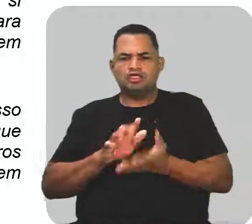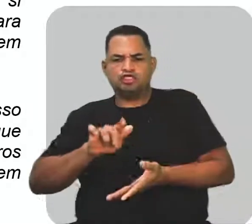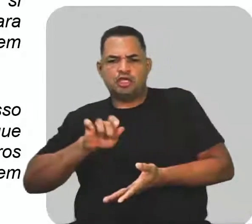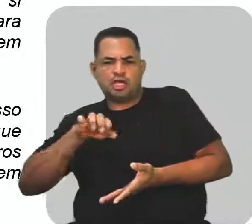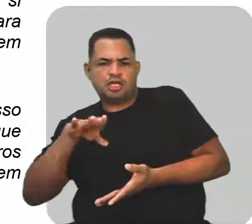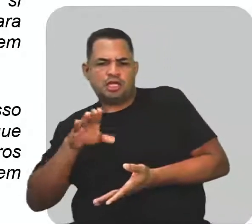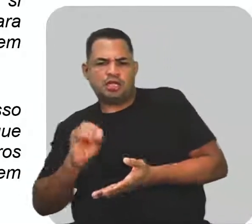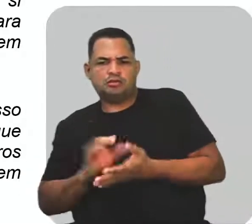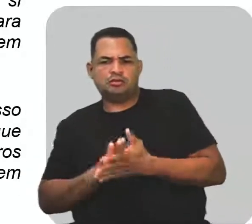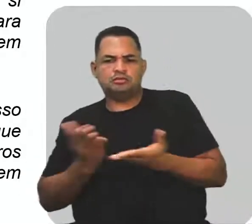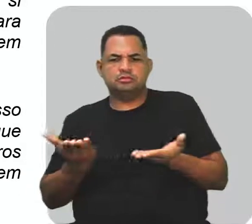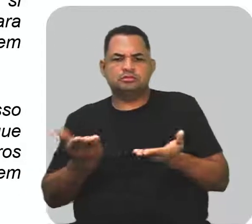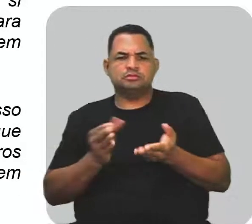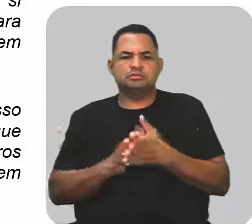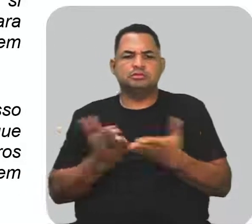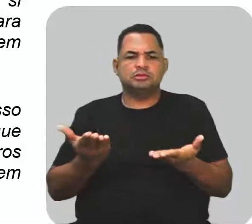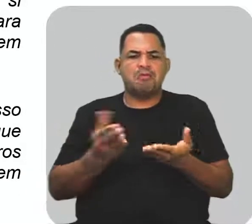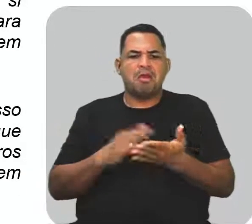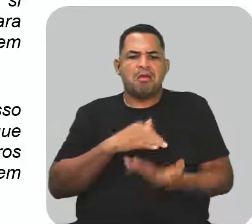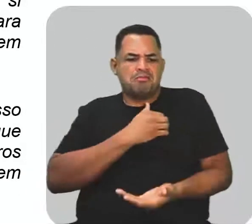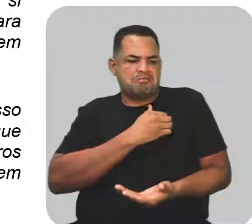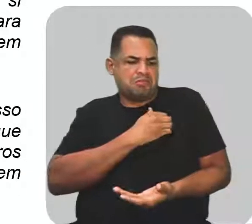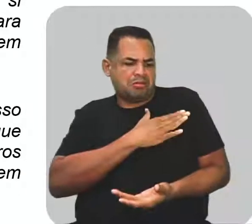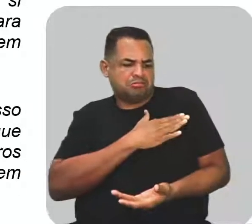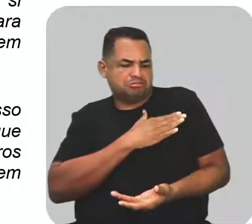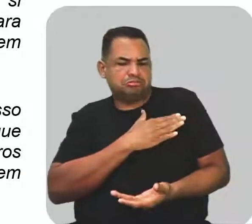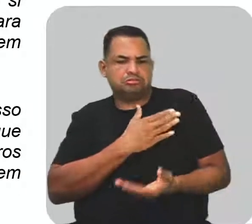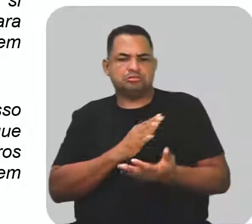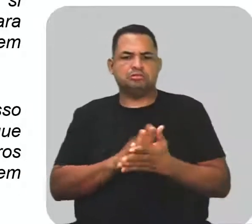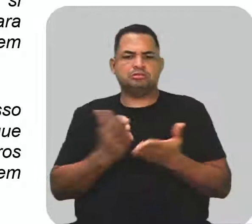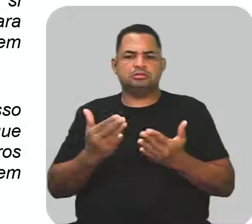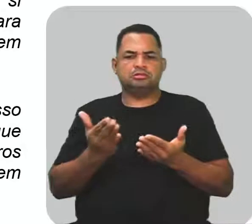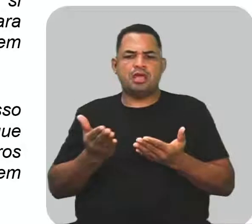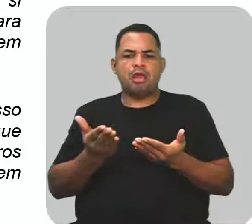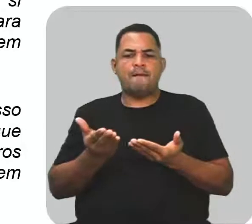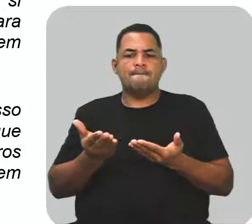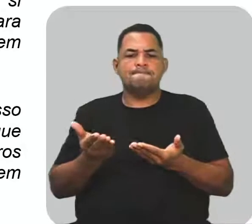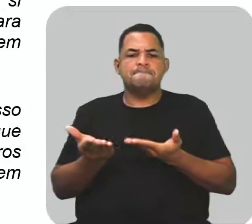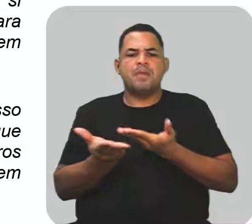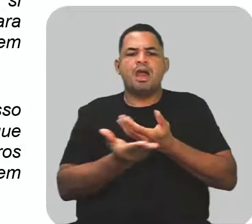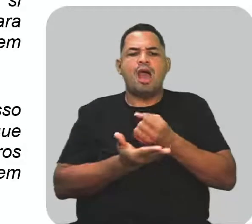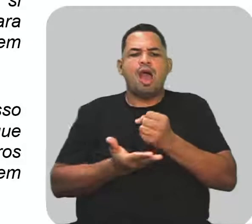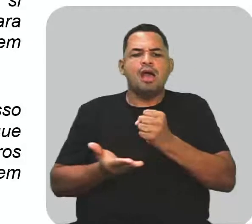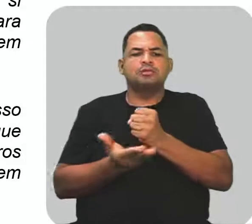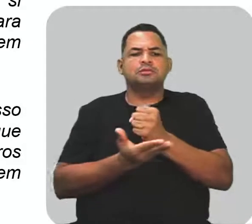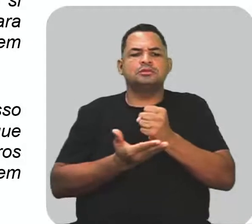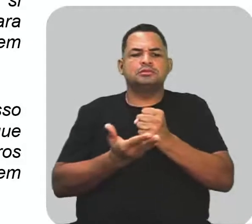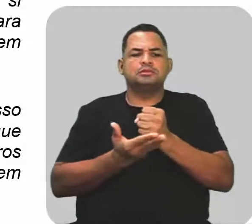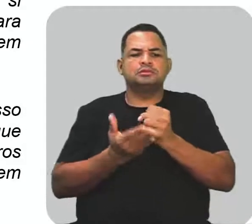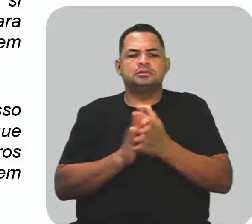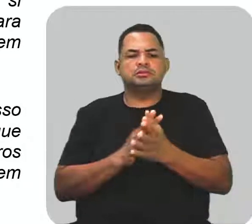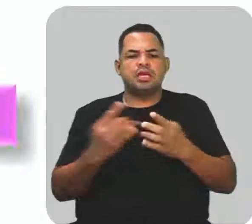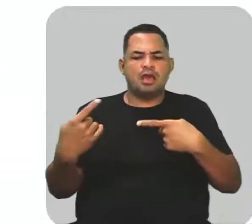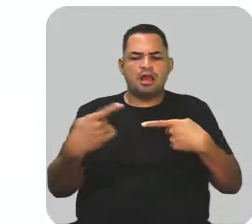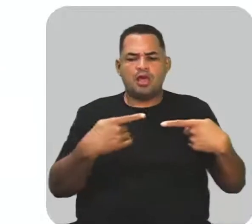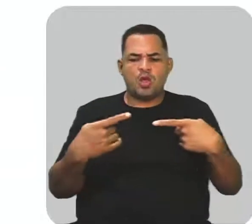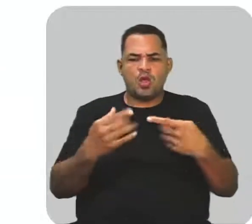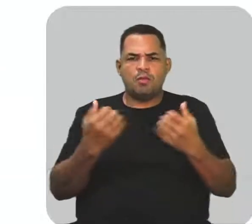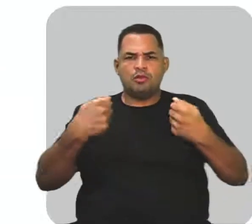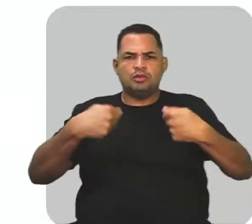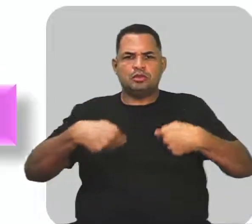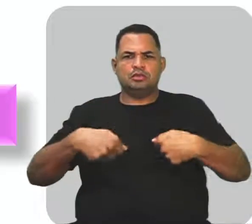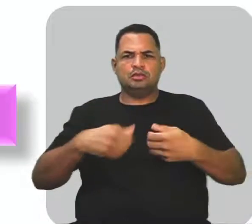menos suscetíveis aos preconceitos baseados em relações absolutas de poder.